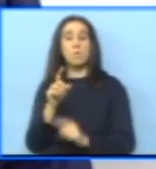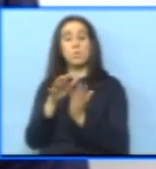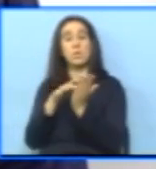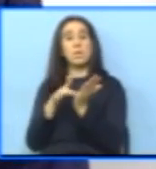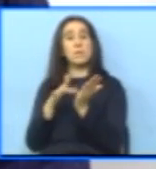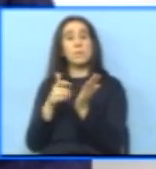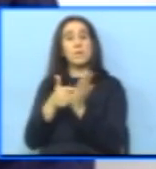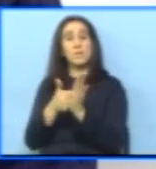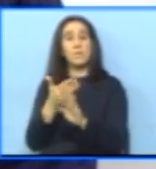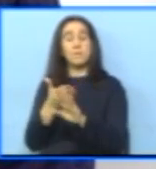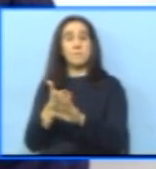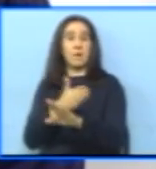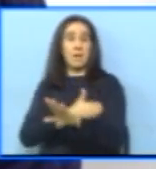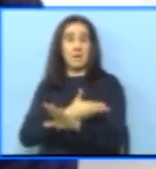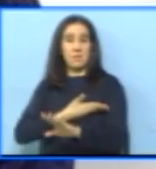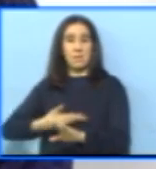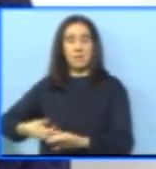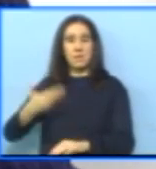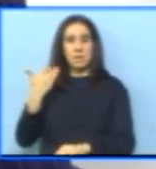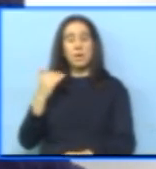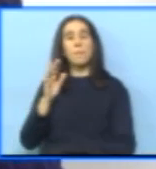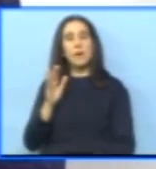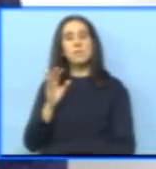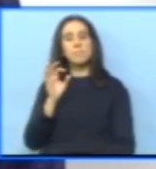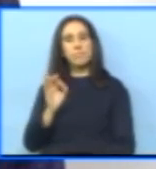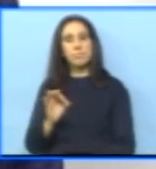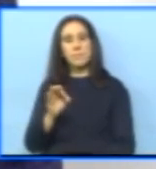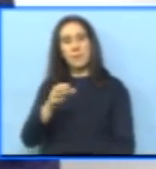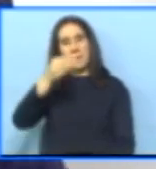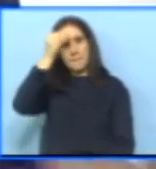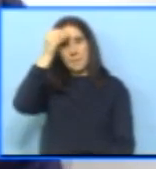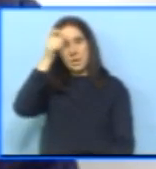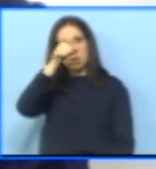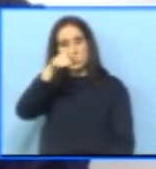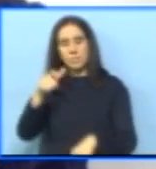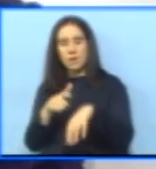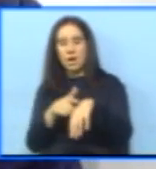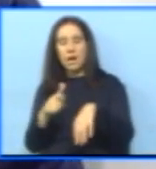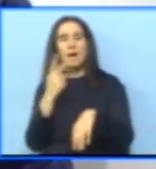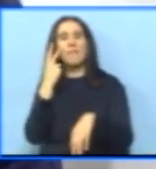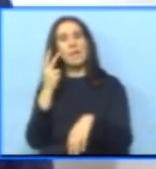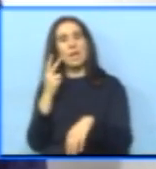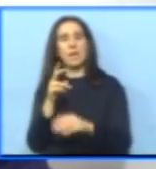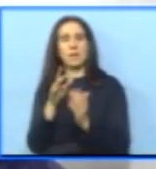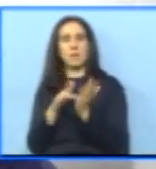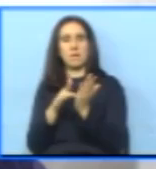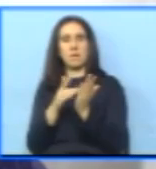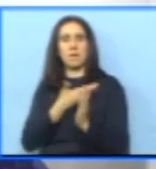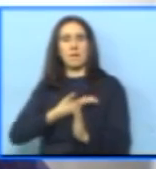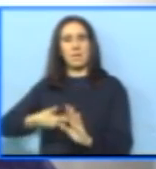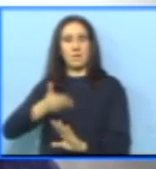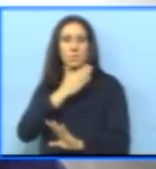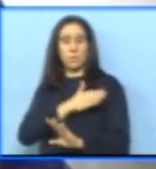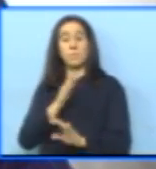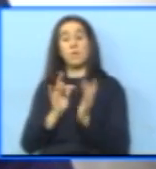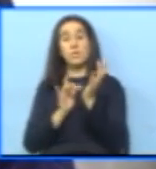Testamento, mas o quadro vivencial em que estes discípulos se encontram é aquele que vem do Antigo Testamento. E, portanto, agora Jesus